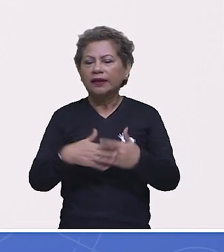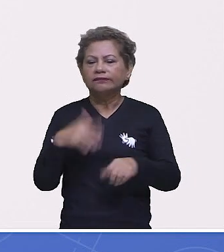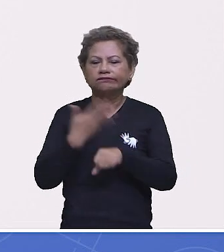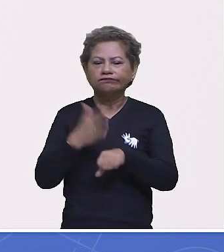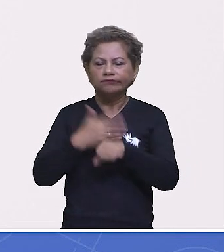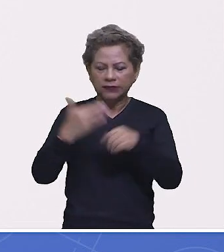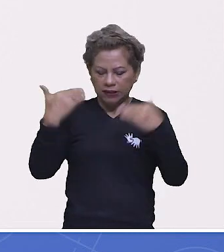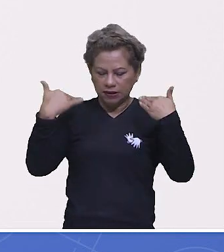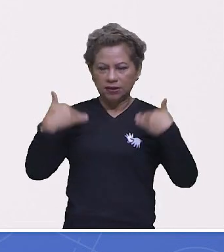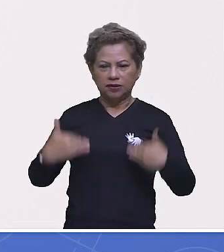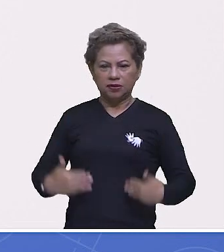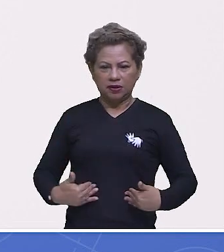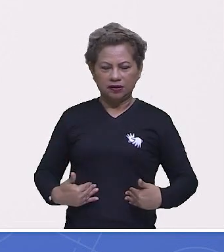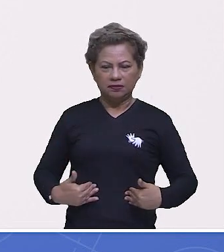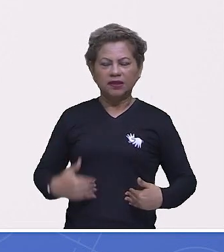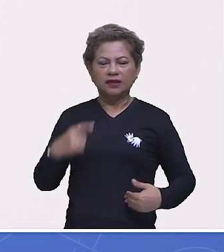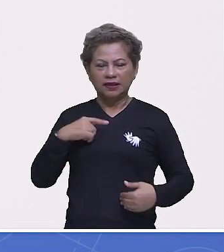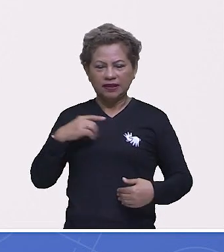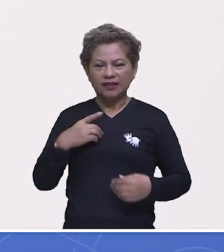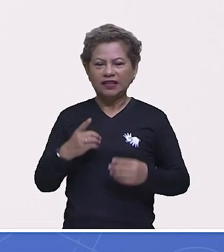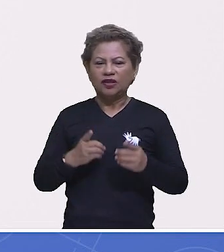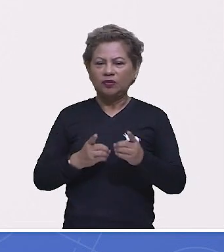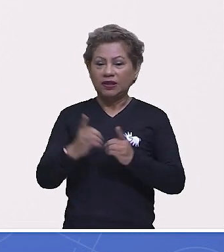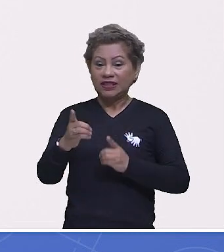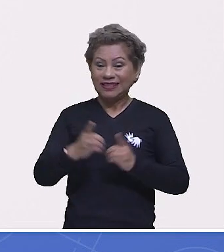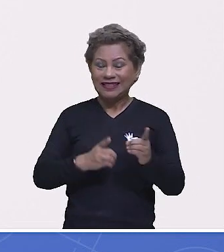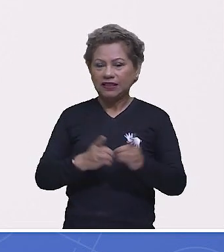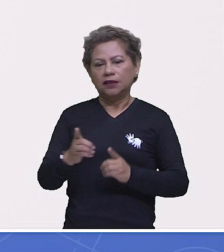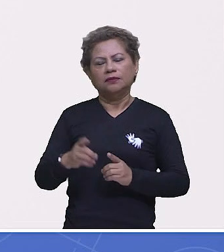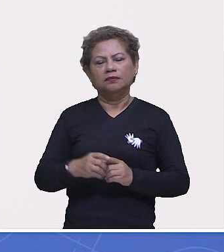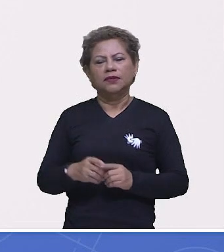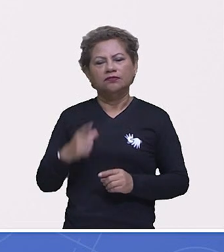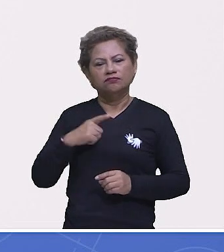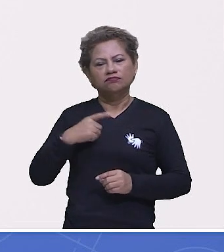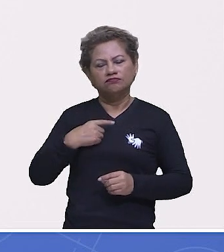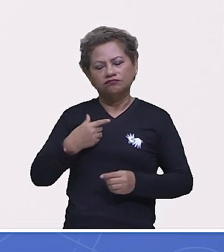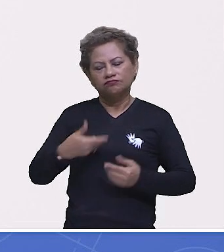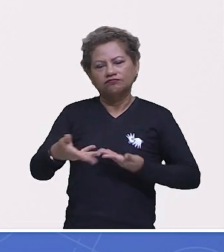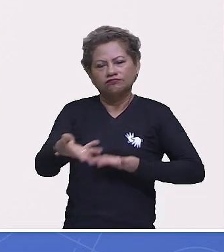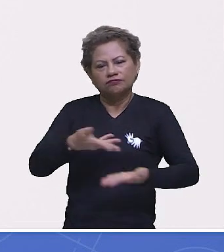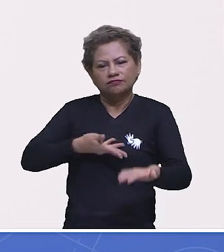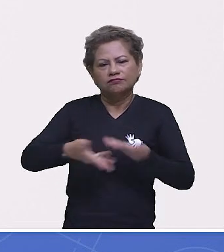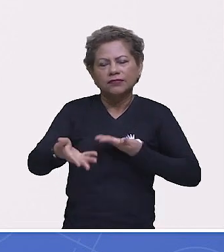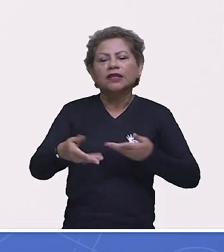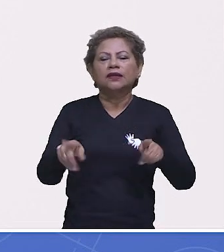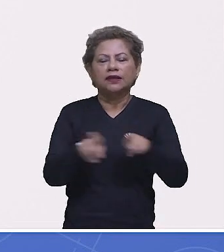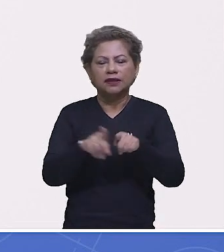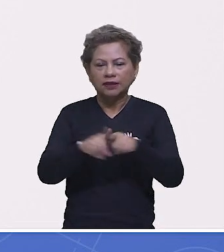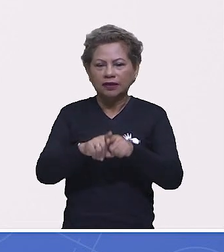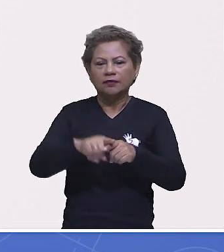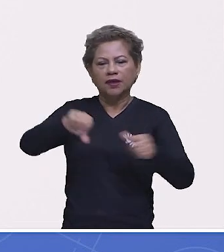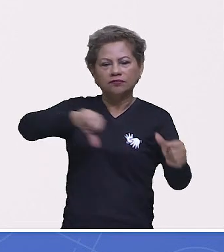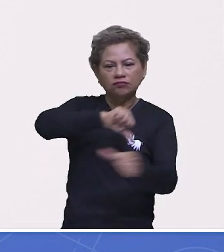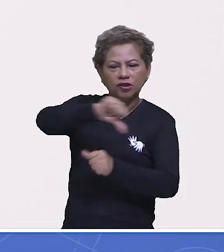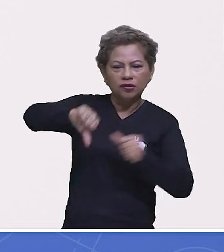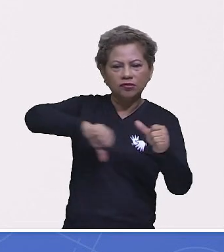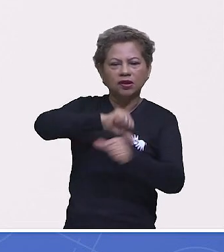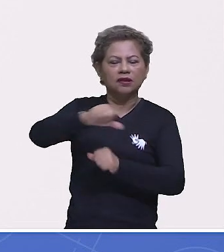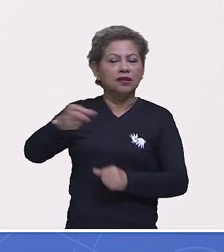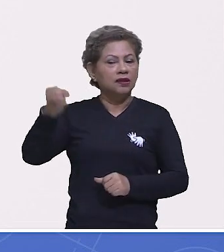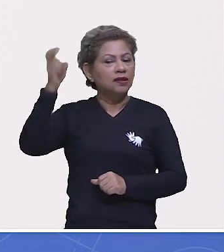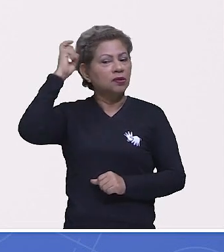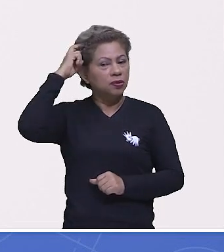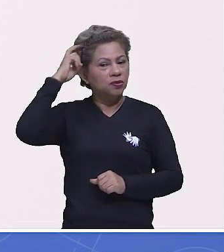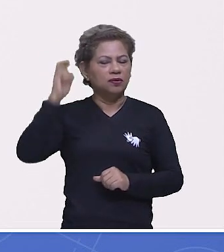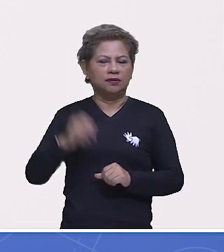pois elas são dinâmicas, produzidas, reproduzidas e modificadas de cultura para cultura.